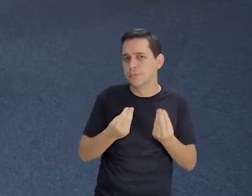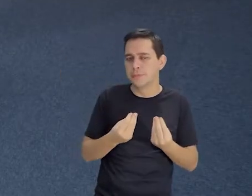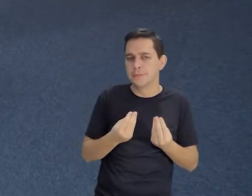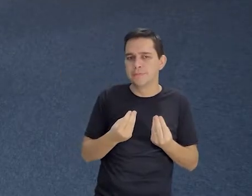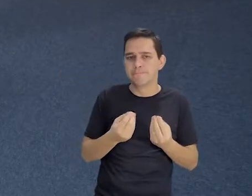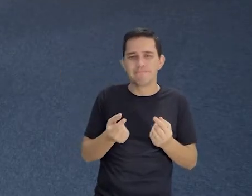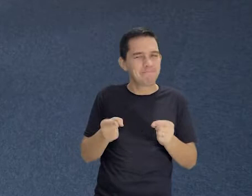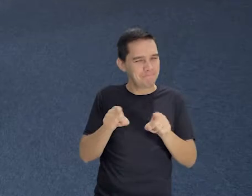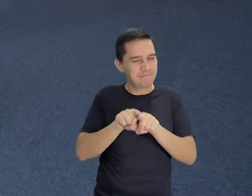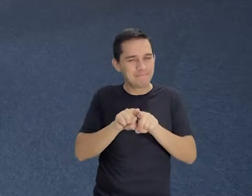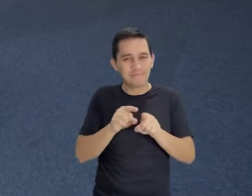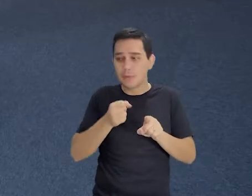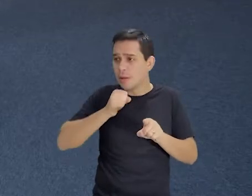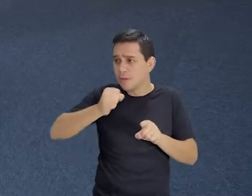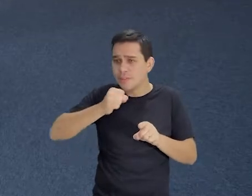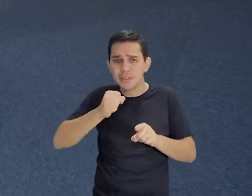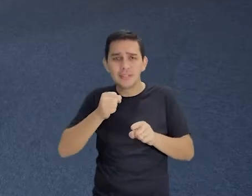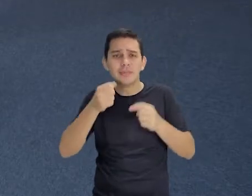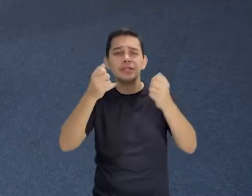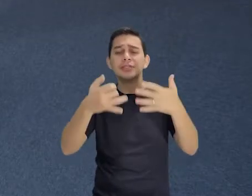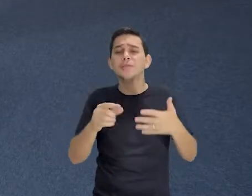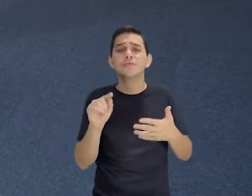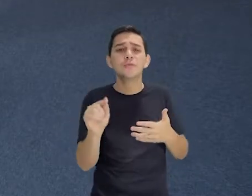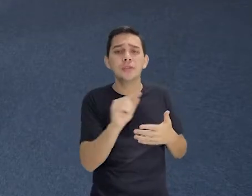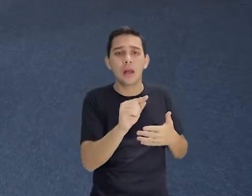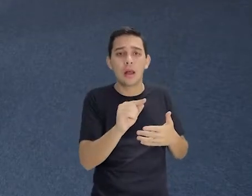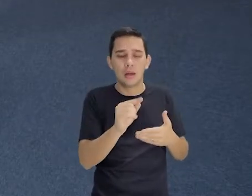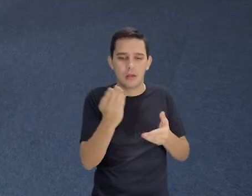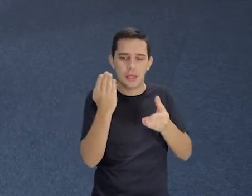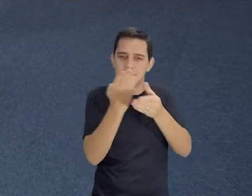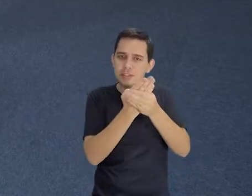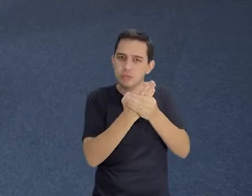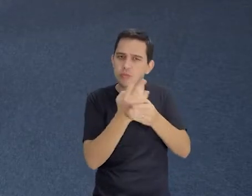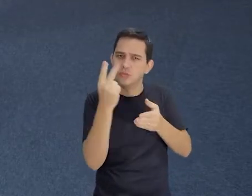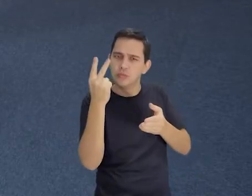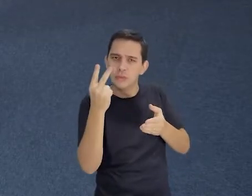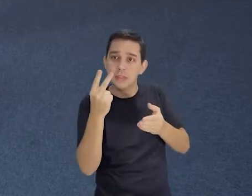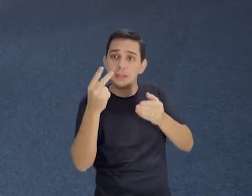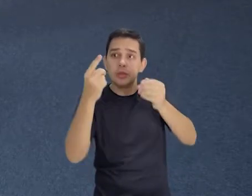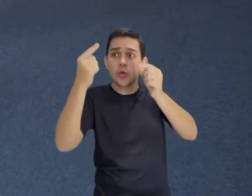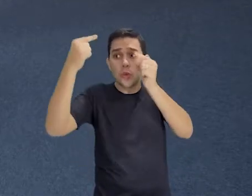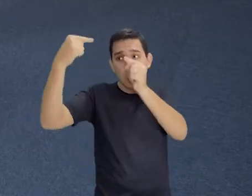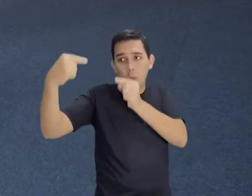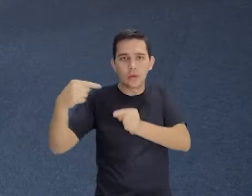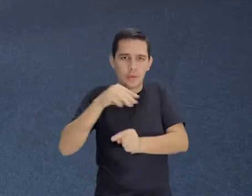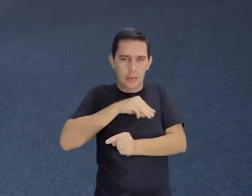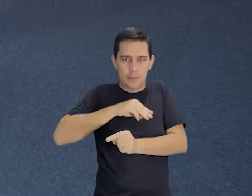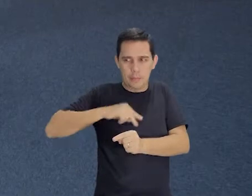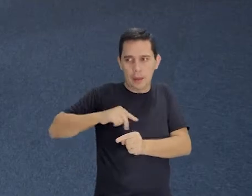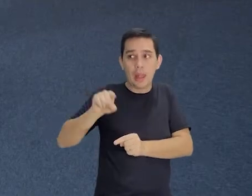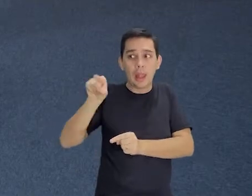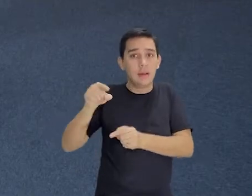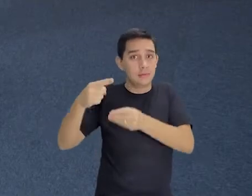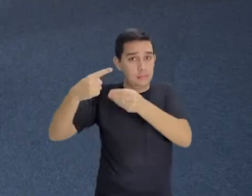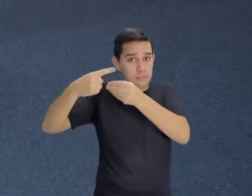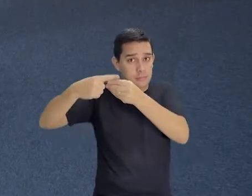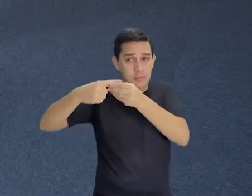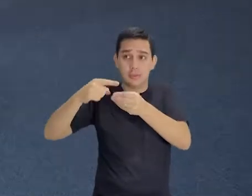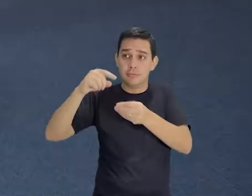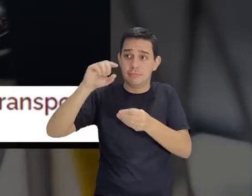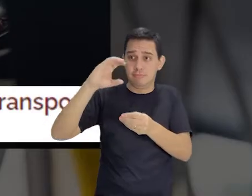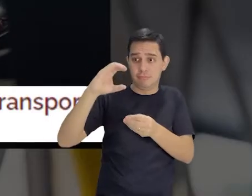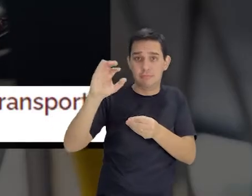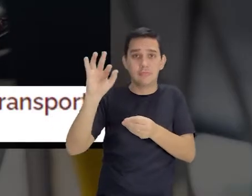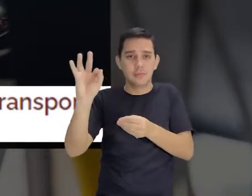Estado, você vai ficar por dentro de 2 ações civis públicas ajuizadas pelo Ministério Público do Rio de Janeiro em face do município de Cabo